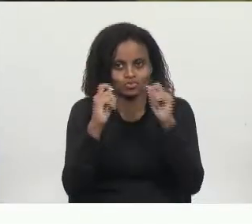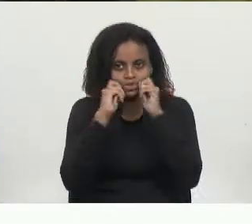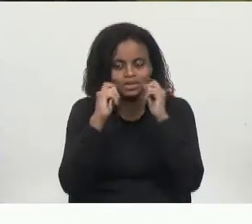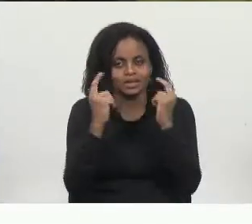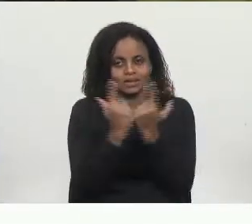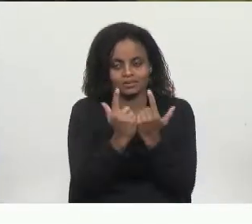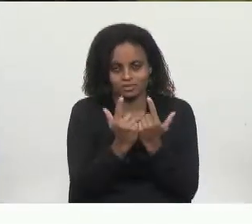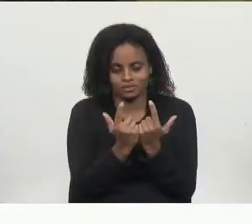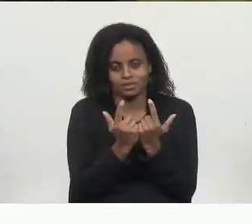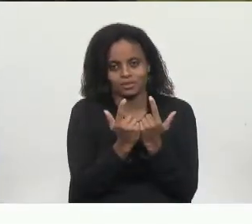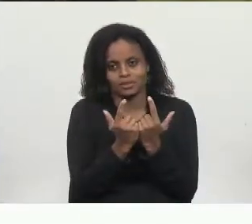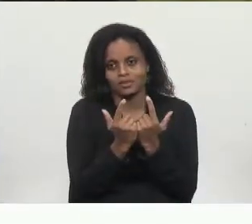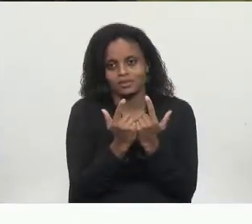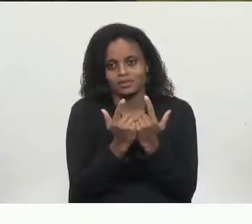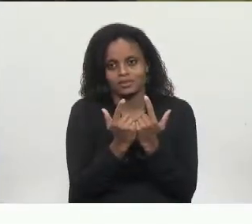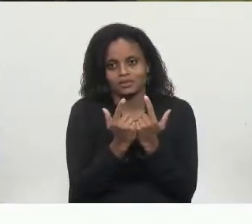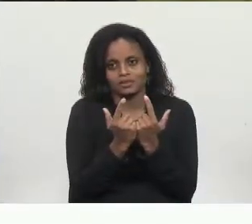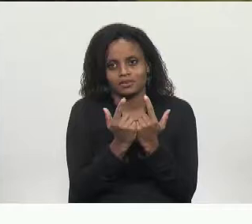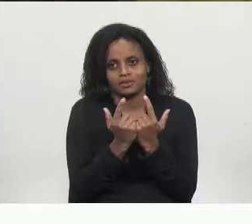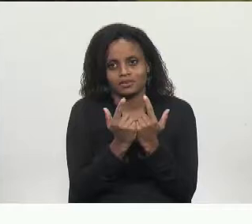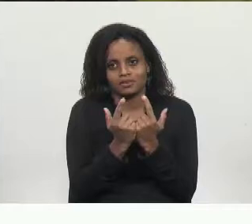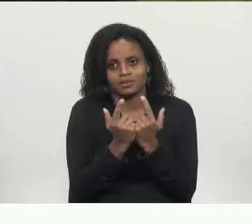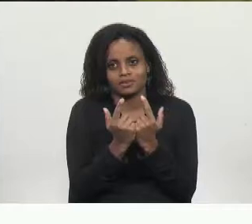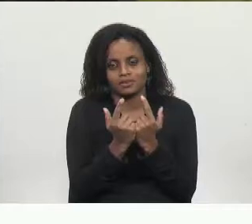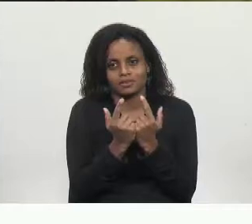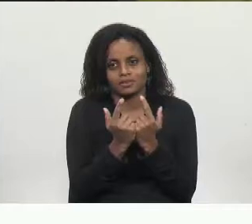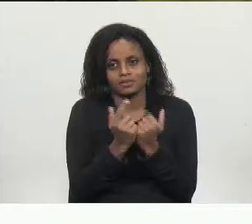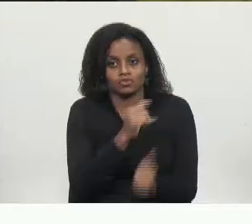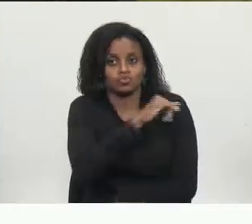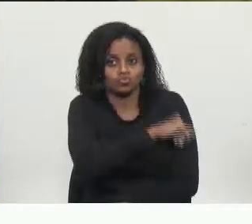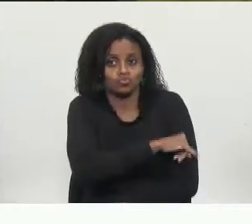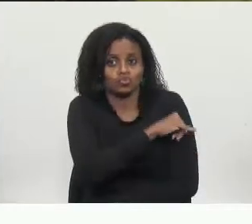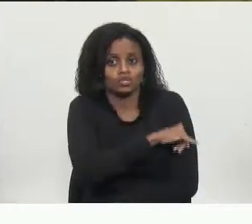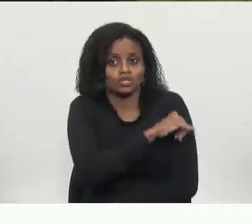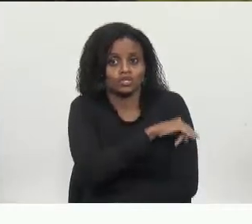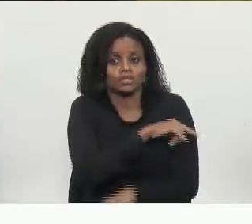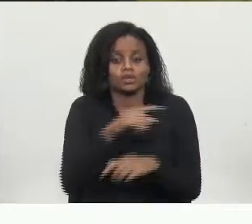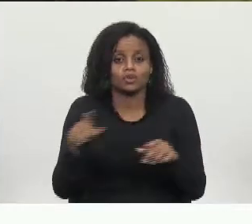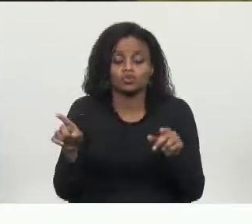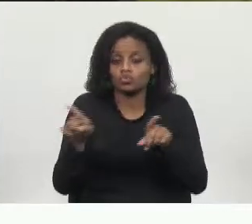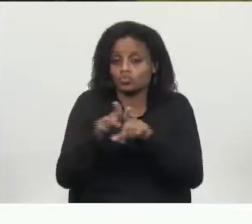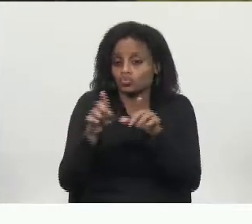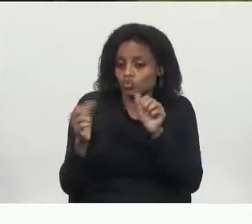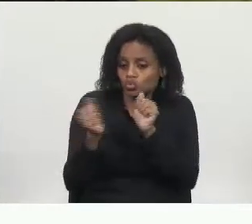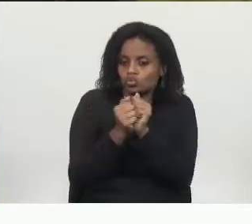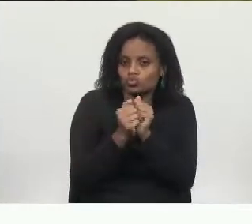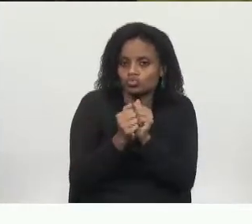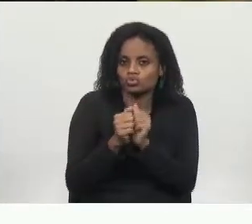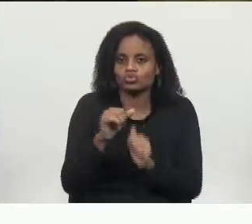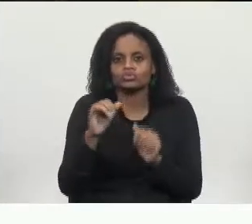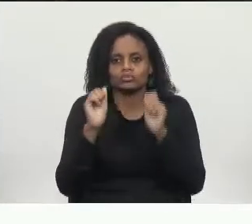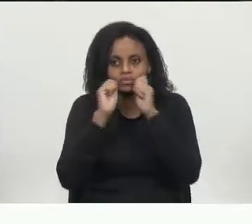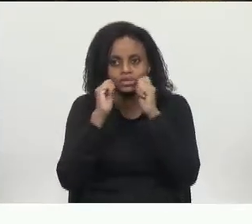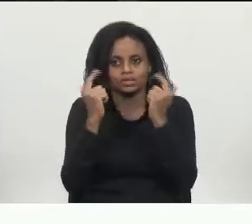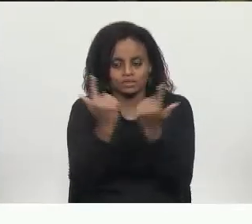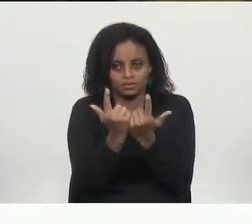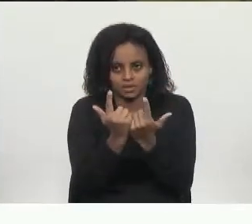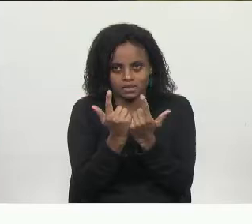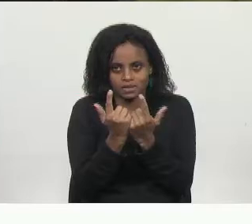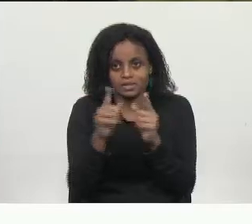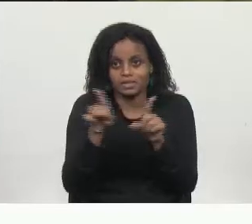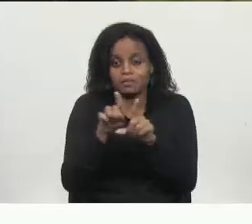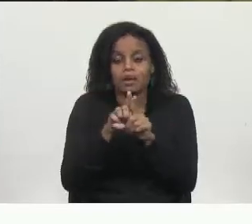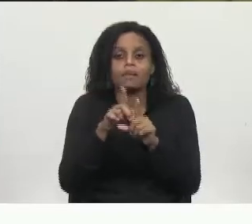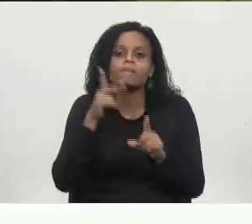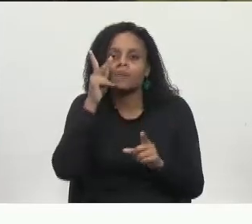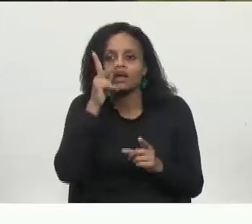Janeiro. Ele coloca o Rio de Janeiro do lado da Assembleia, bem como plenário,